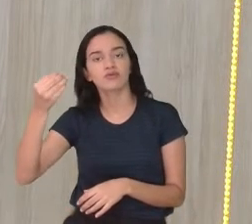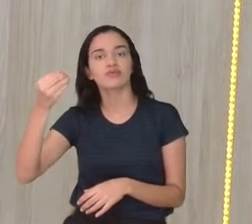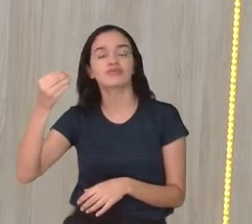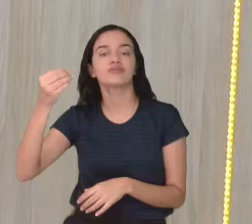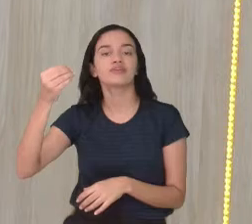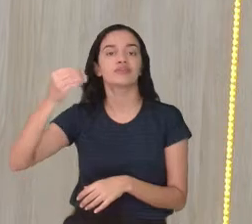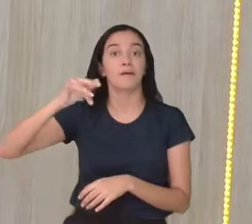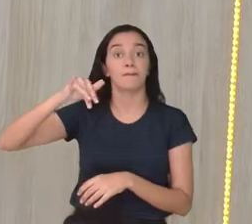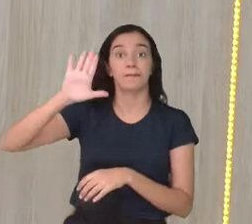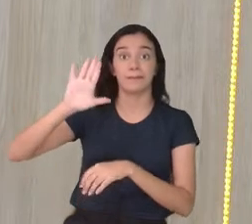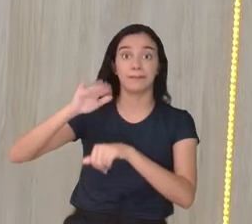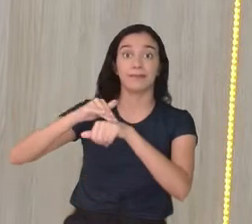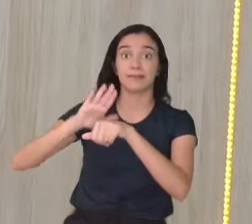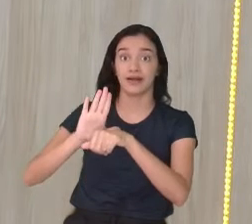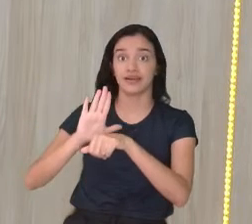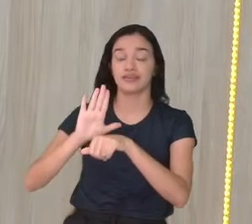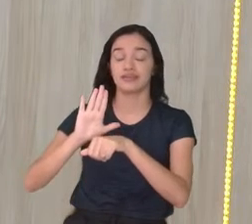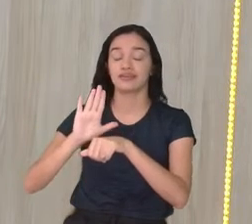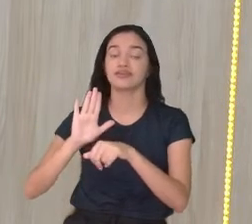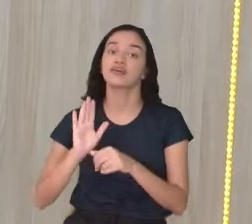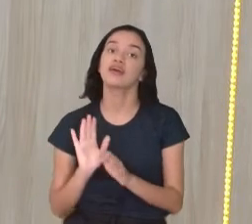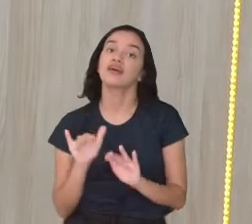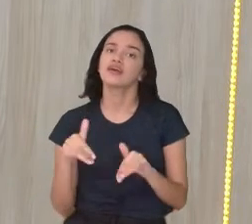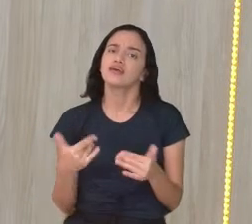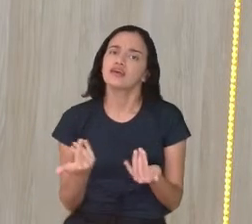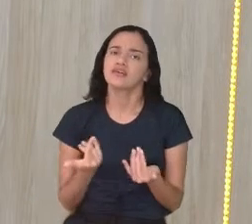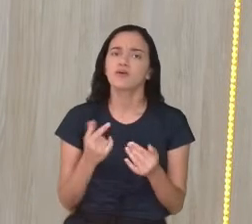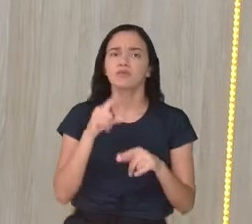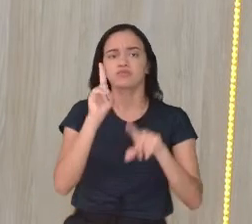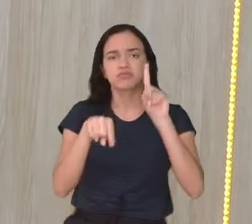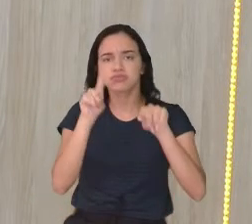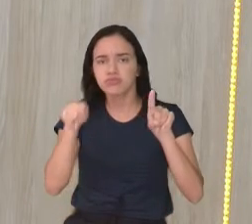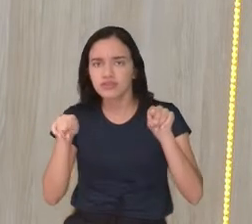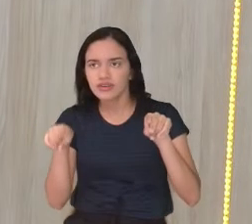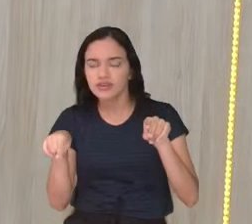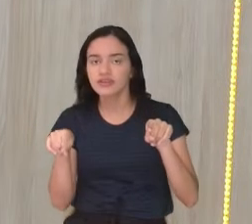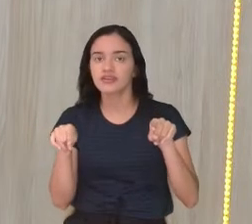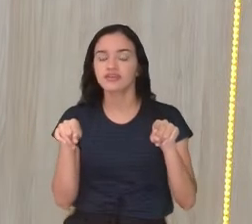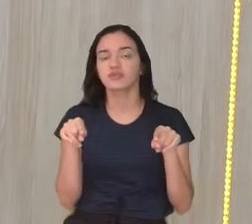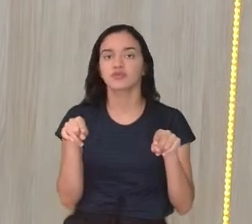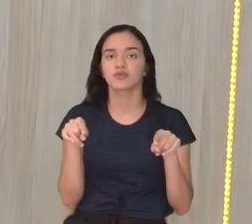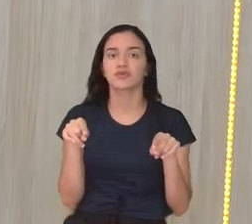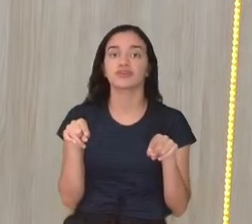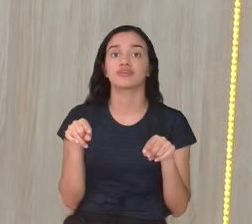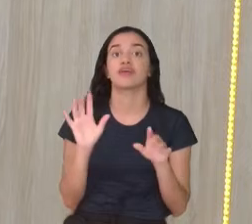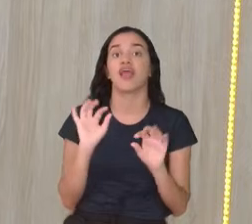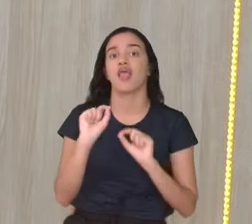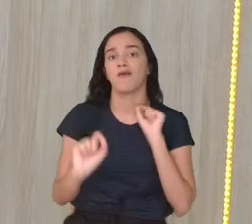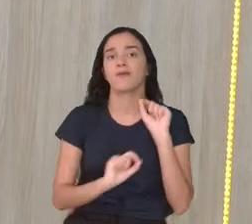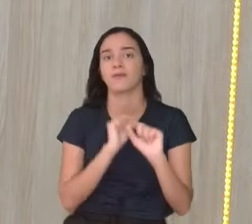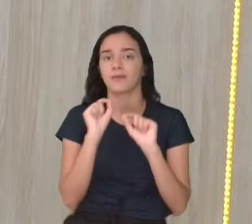sempre negativo. Então, ou seja, essas variações de latitude, né, em relação à linha